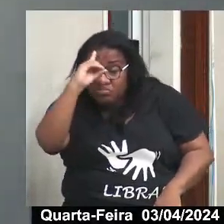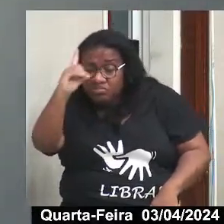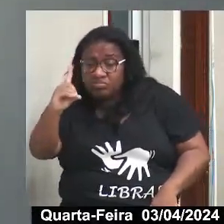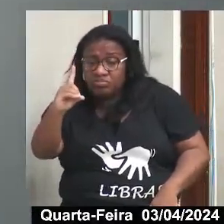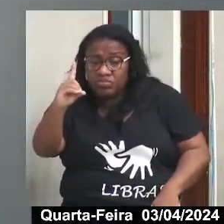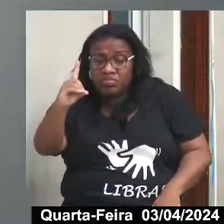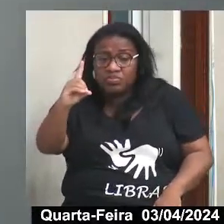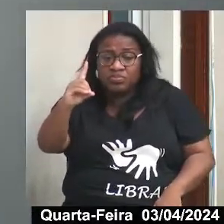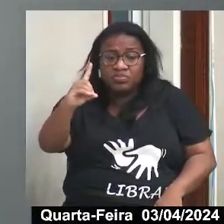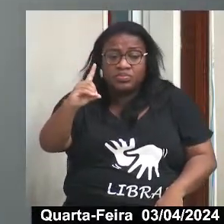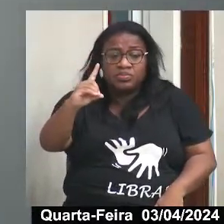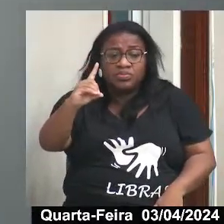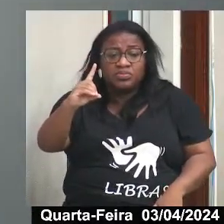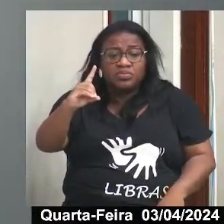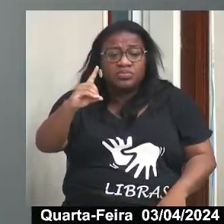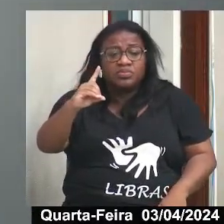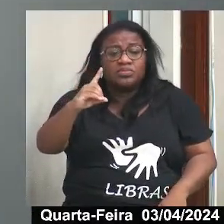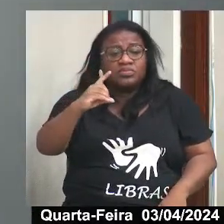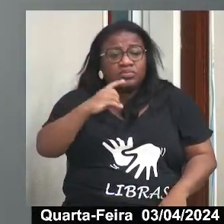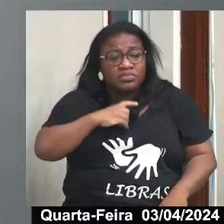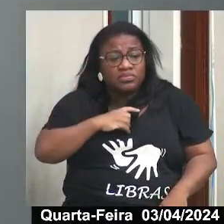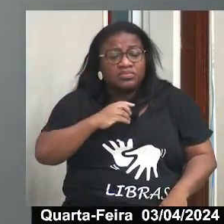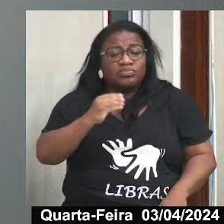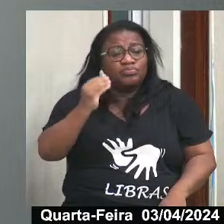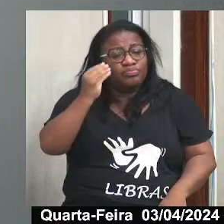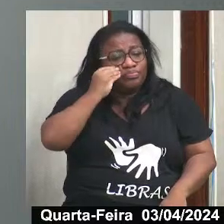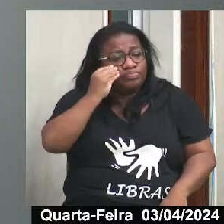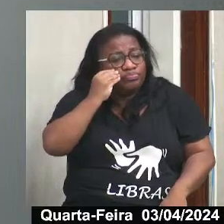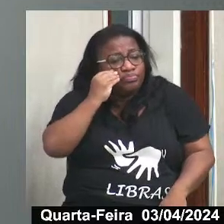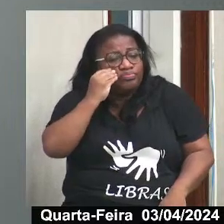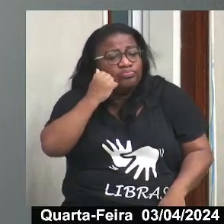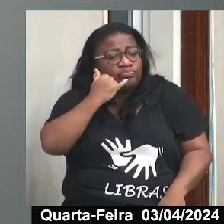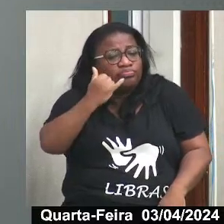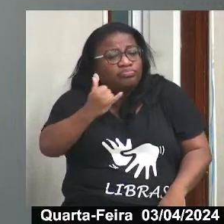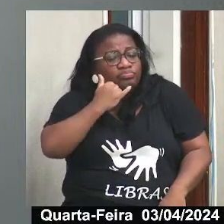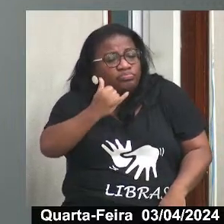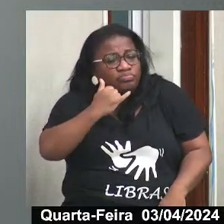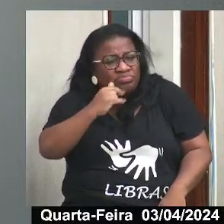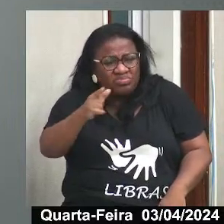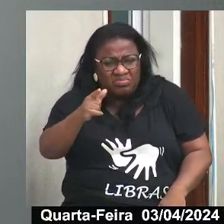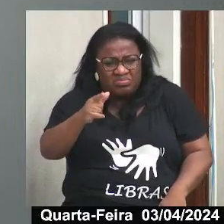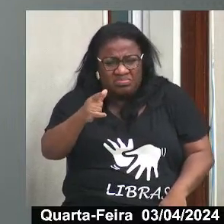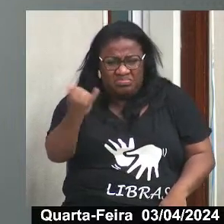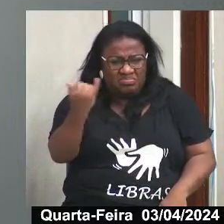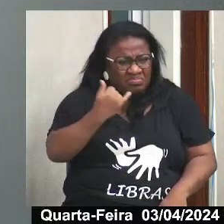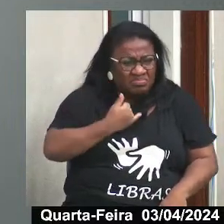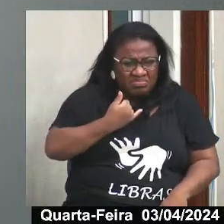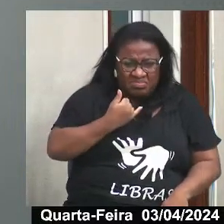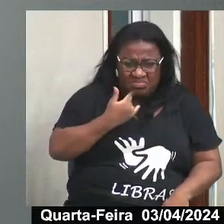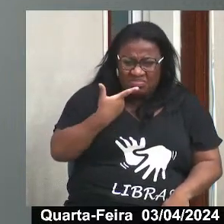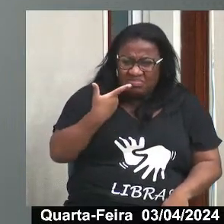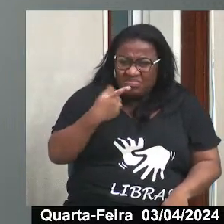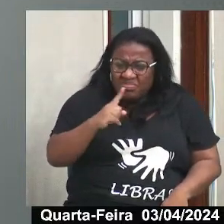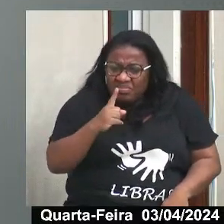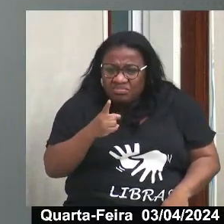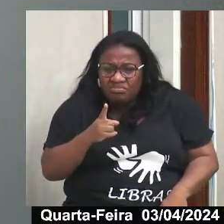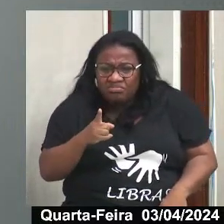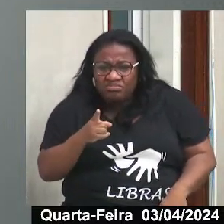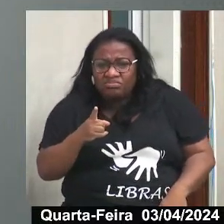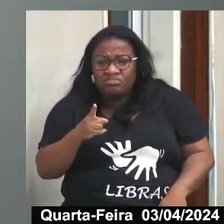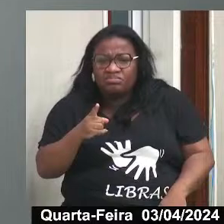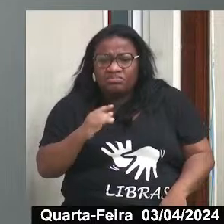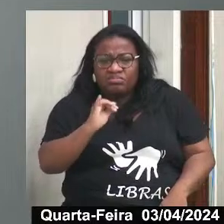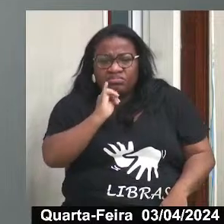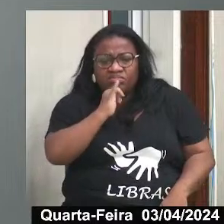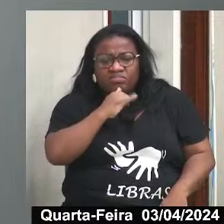20 dias, e aí eu tenho que ficar retornando ao senhor, para o senhor falar que não. E o mais triste é